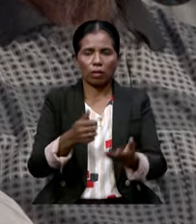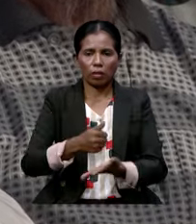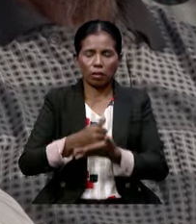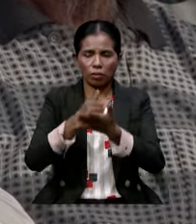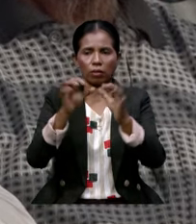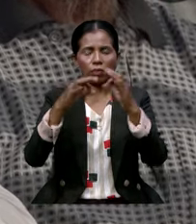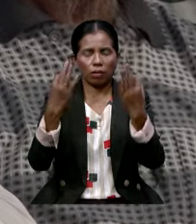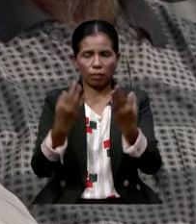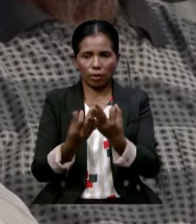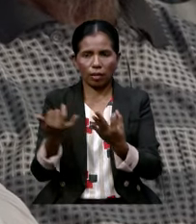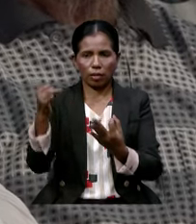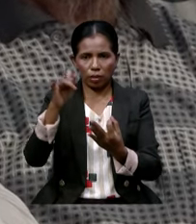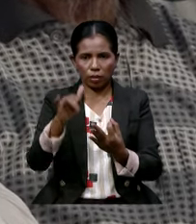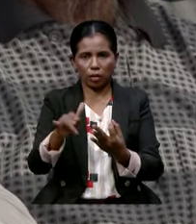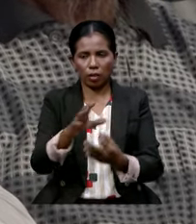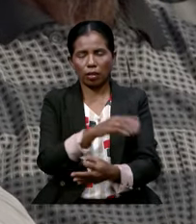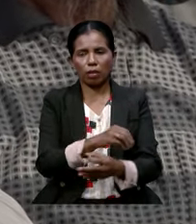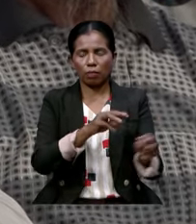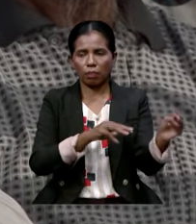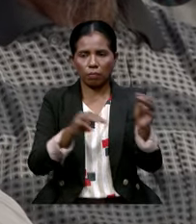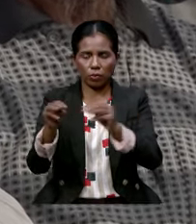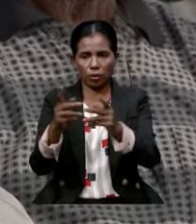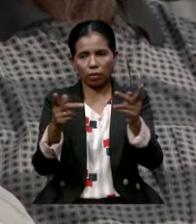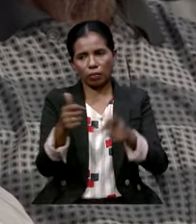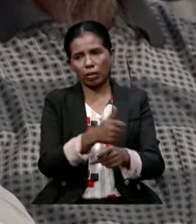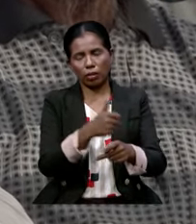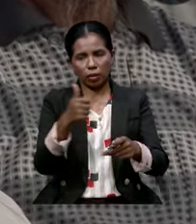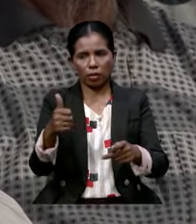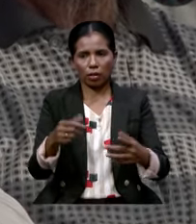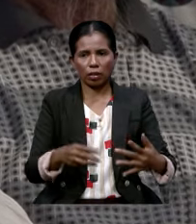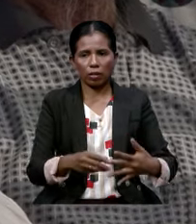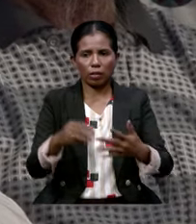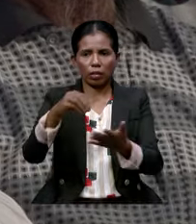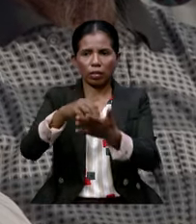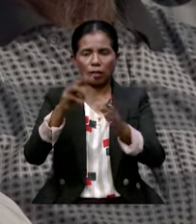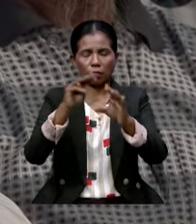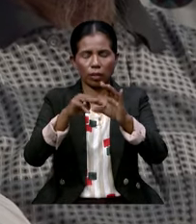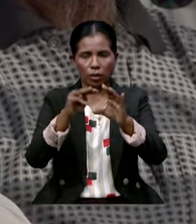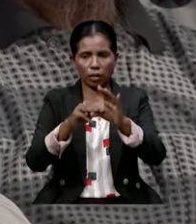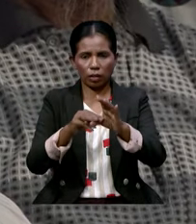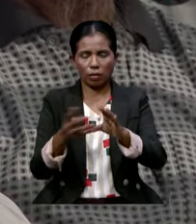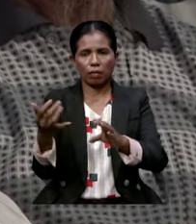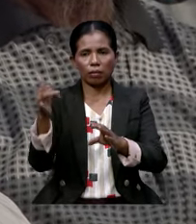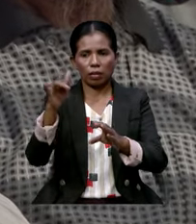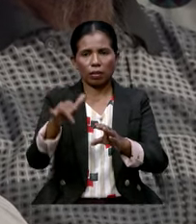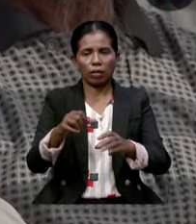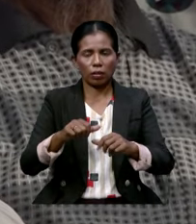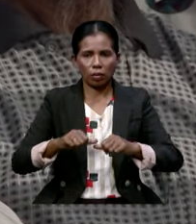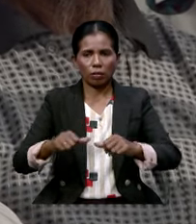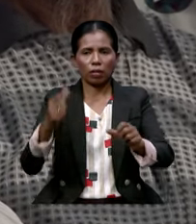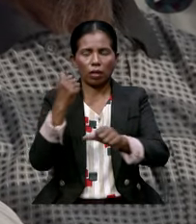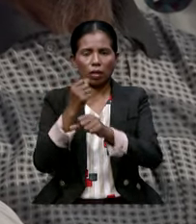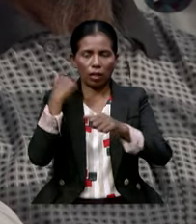a família afetada Sira, deve deslocar na Fatin Seluk, Liliu cria mercado alternativo para Sira, onde continua